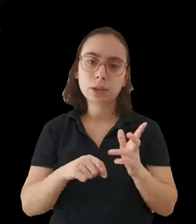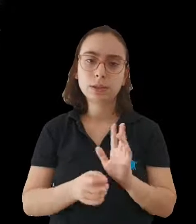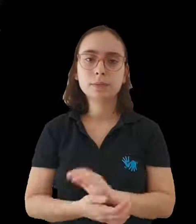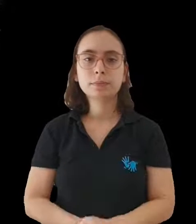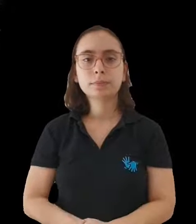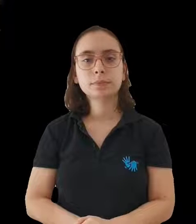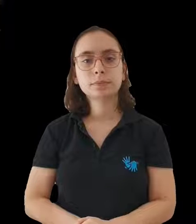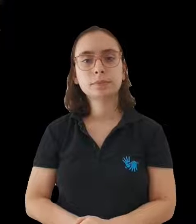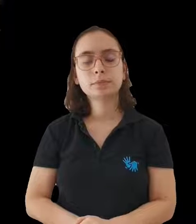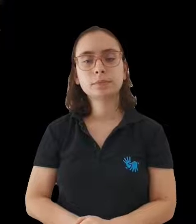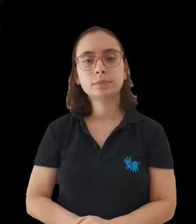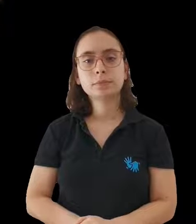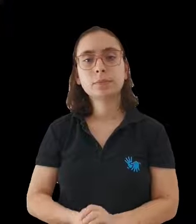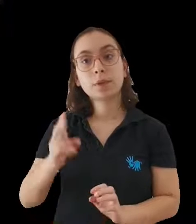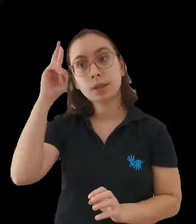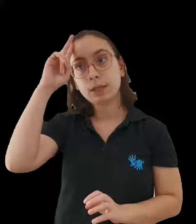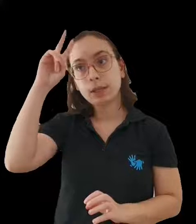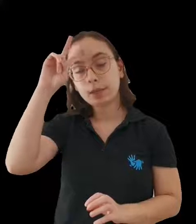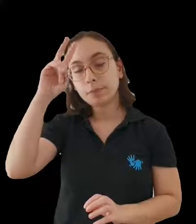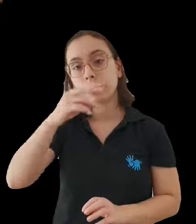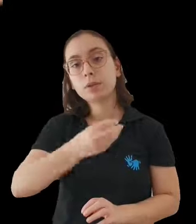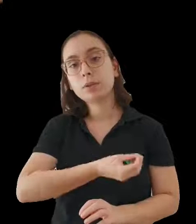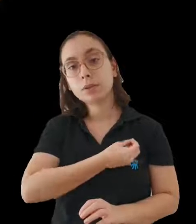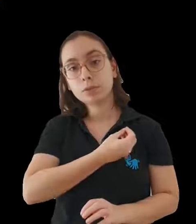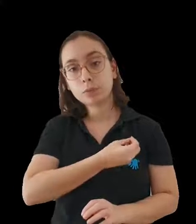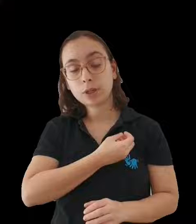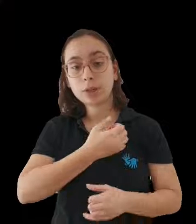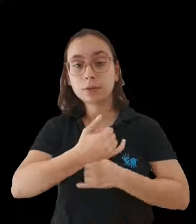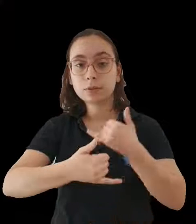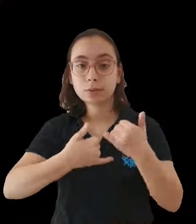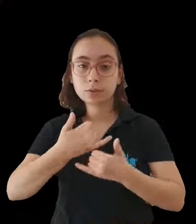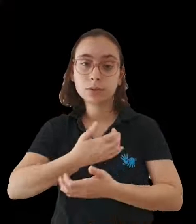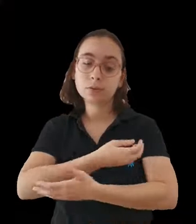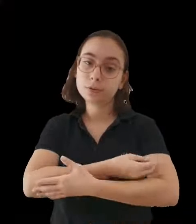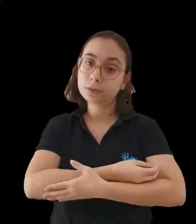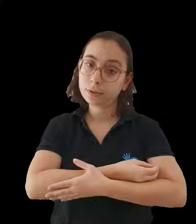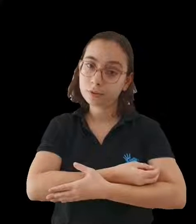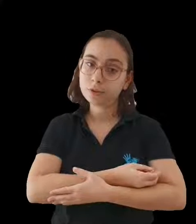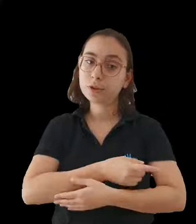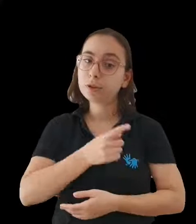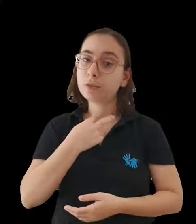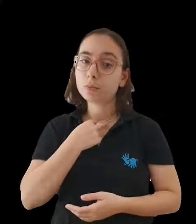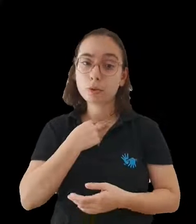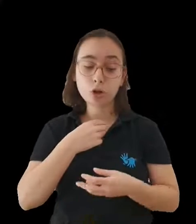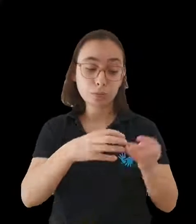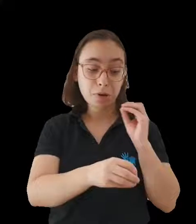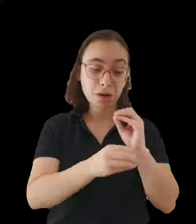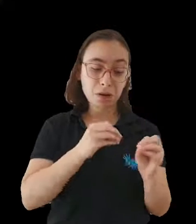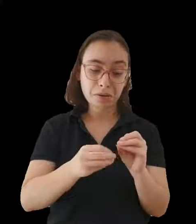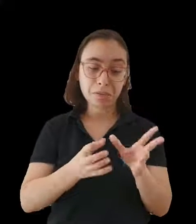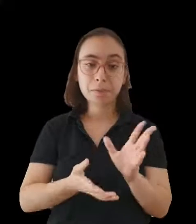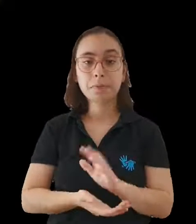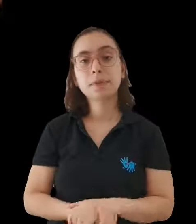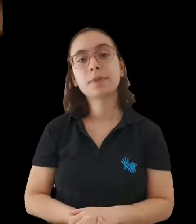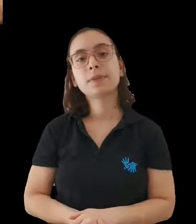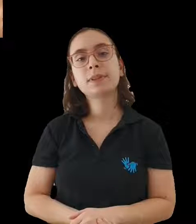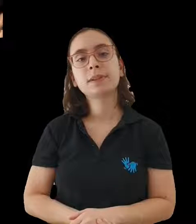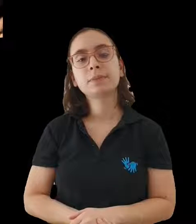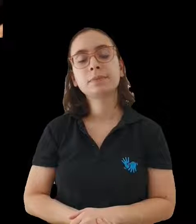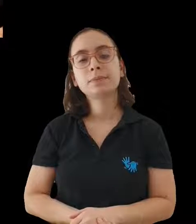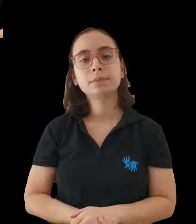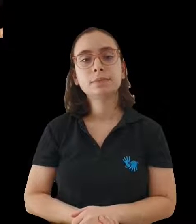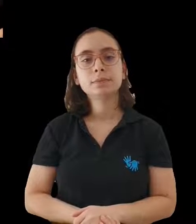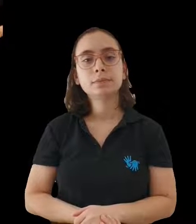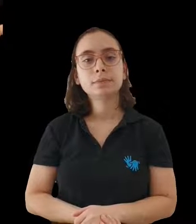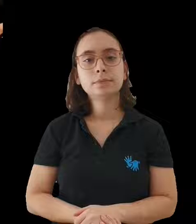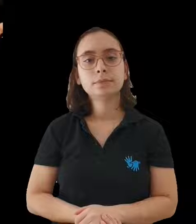que o boneco tá vivo. Você gostaria que alguém pegasse a sua cabeça assim? Não. Não. Então, se o